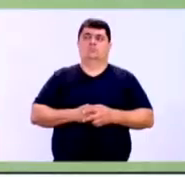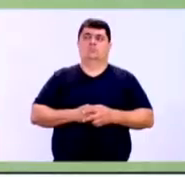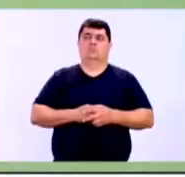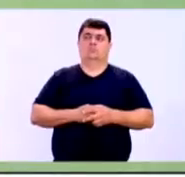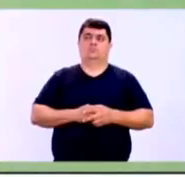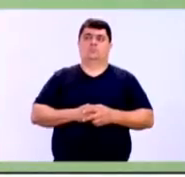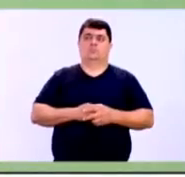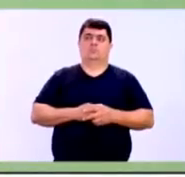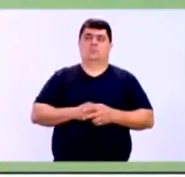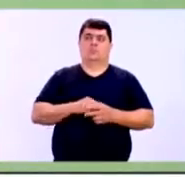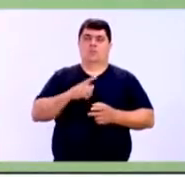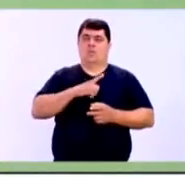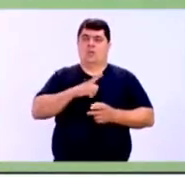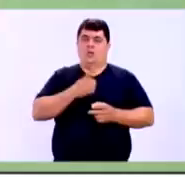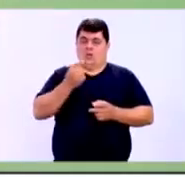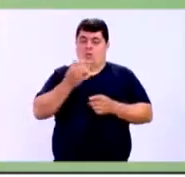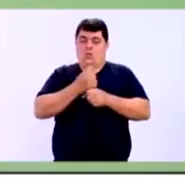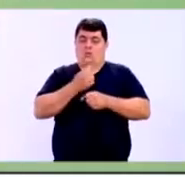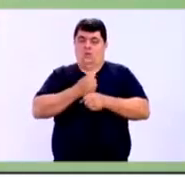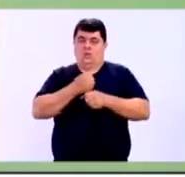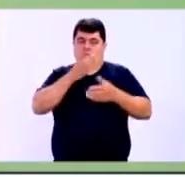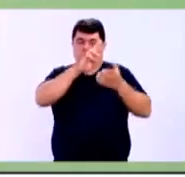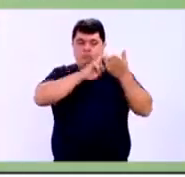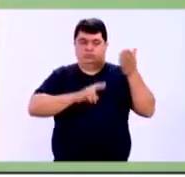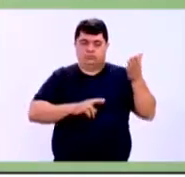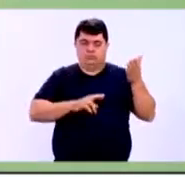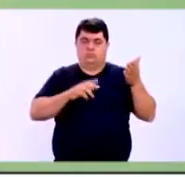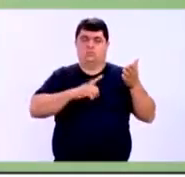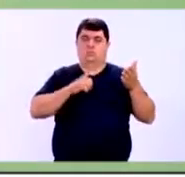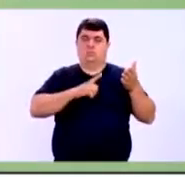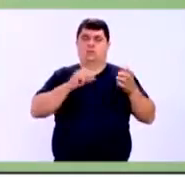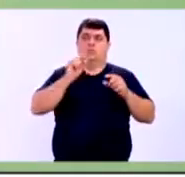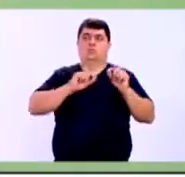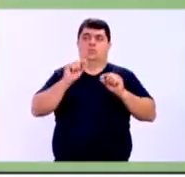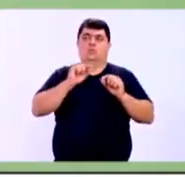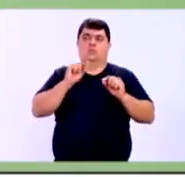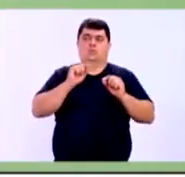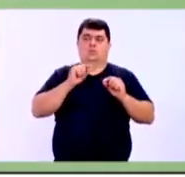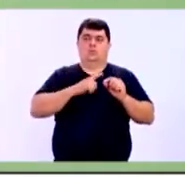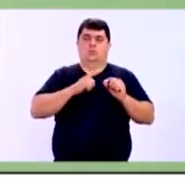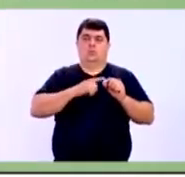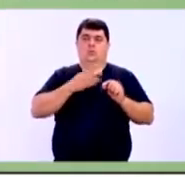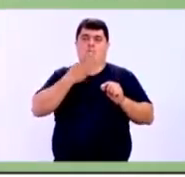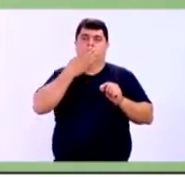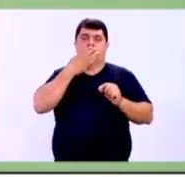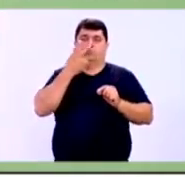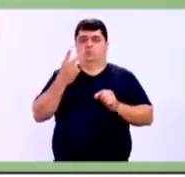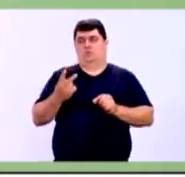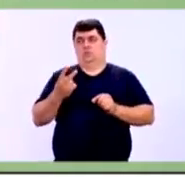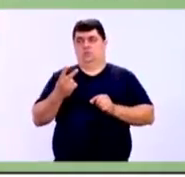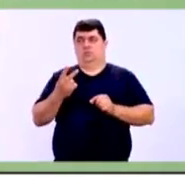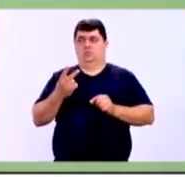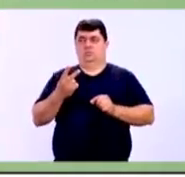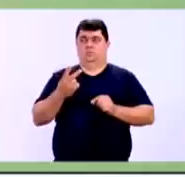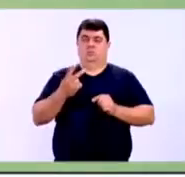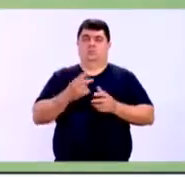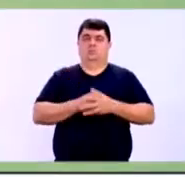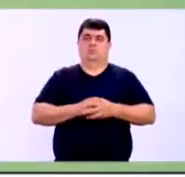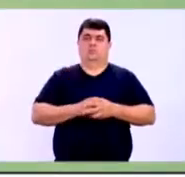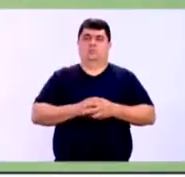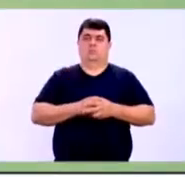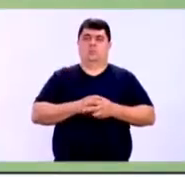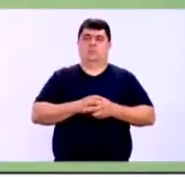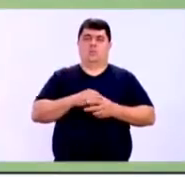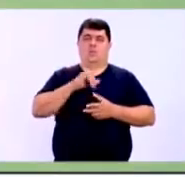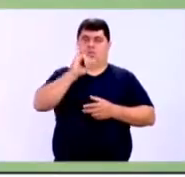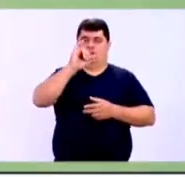O inventário contábil, ele tem basicamente dois tipos, que é o